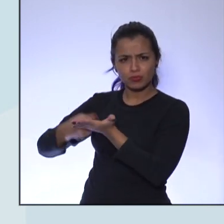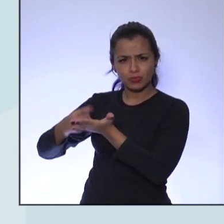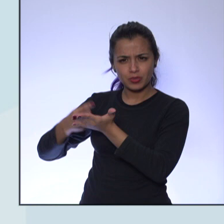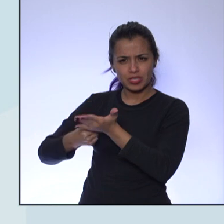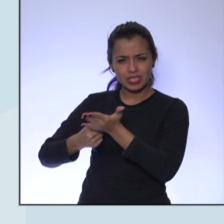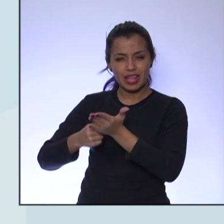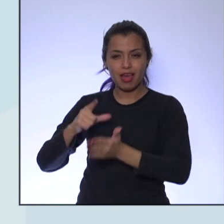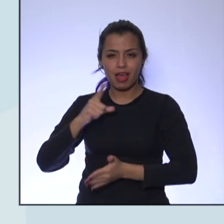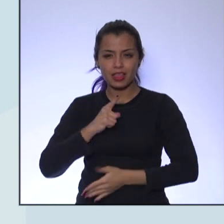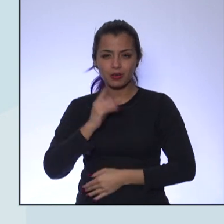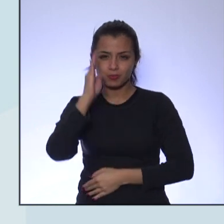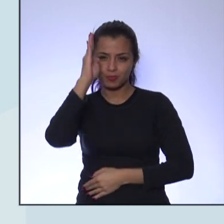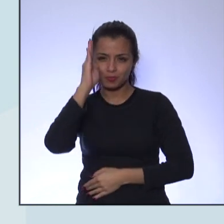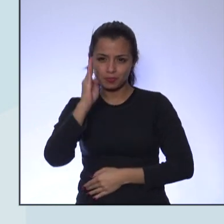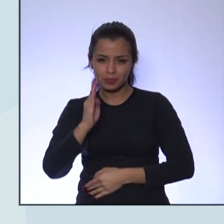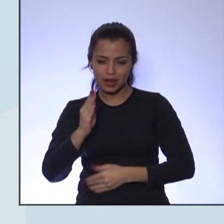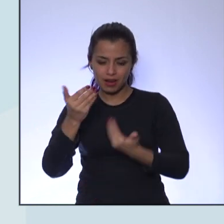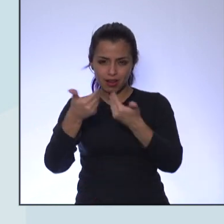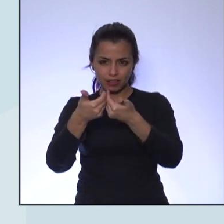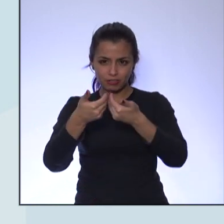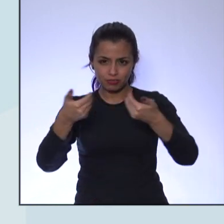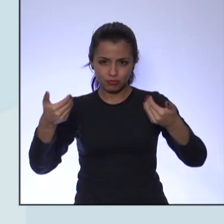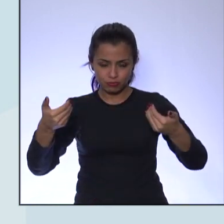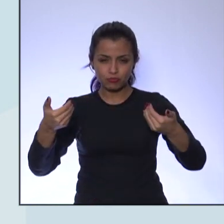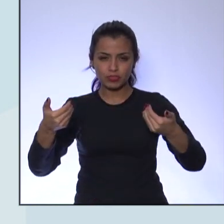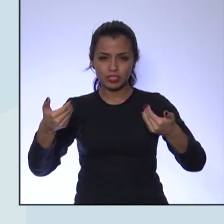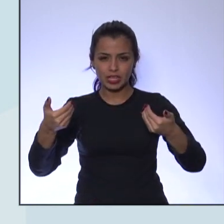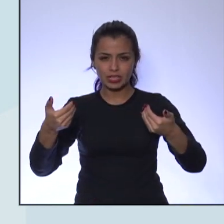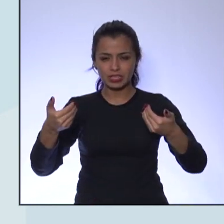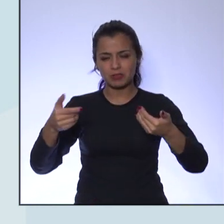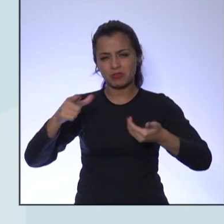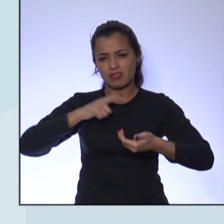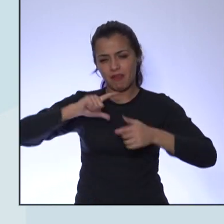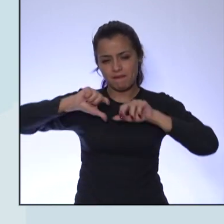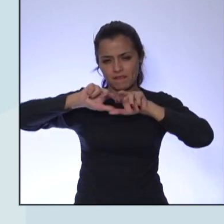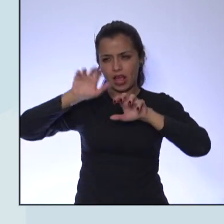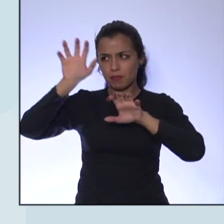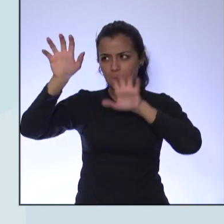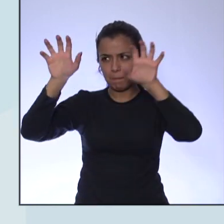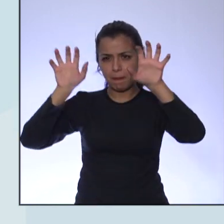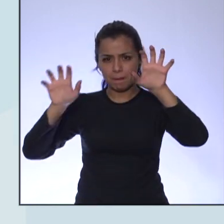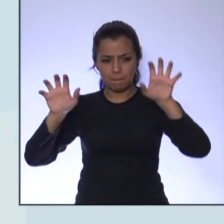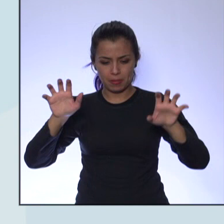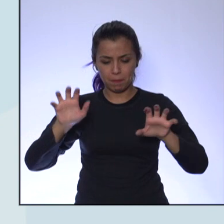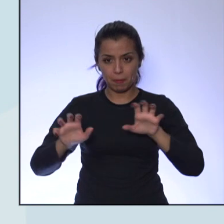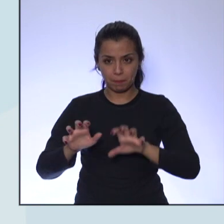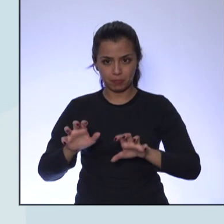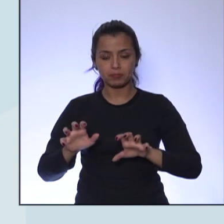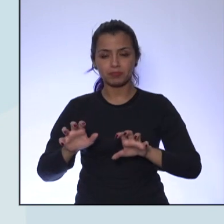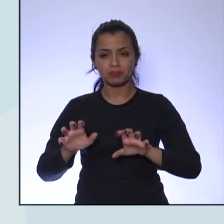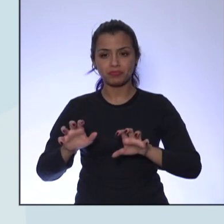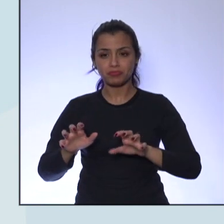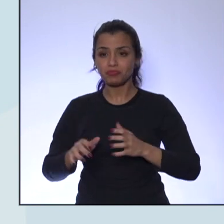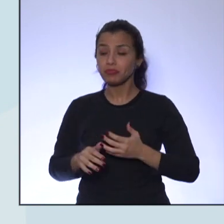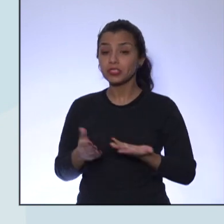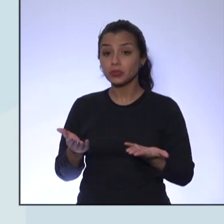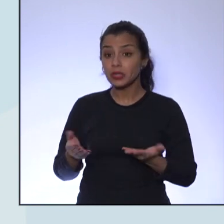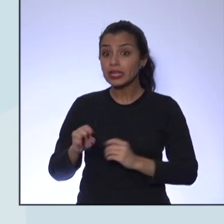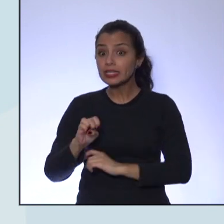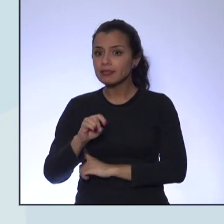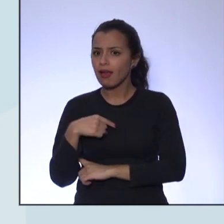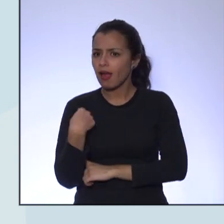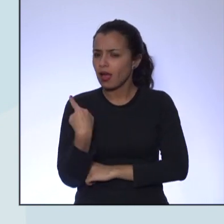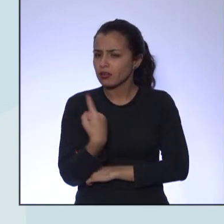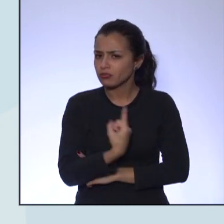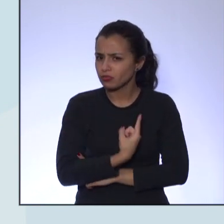imaginária de Tordesilhas, ela permeia os estados como Pará, Tocantins, Goiás, Santa Catarina, entre outros. Então, se nós, aqui do